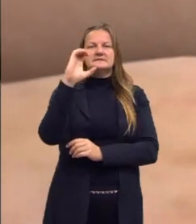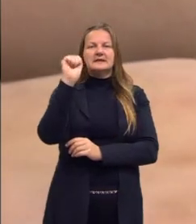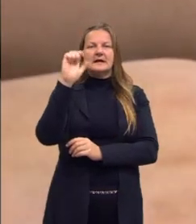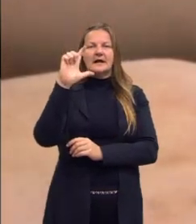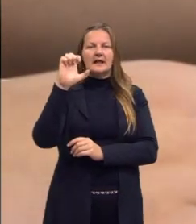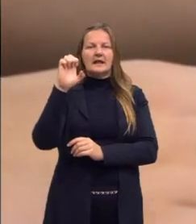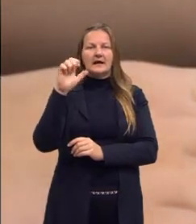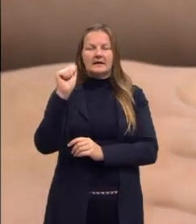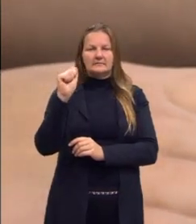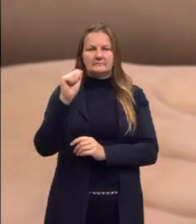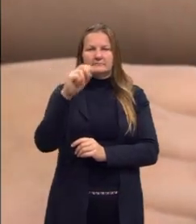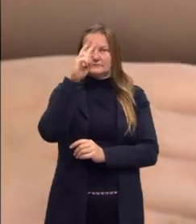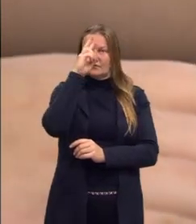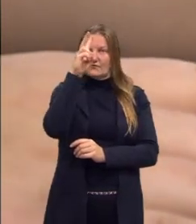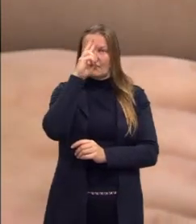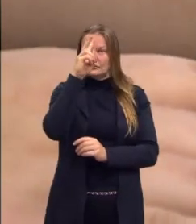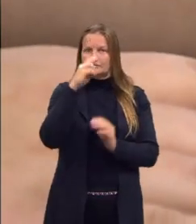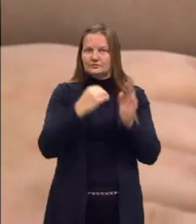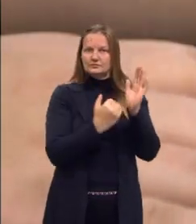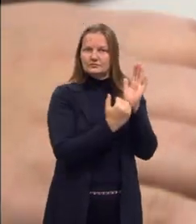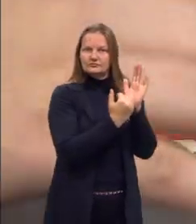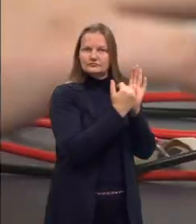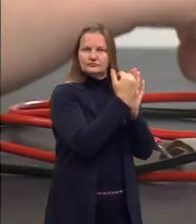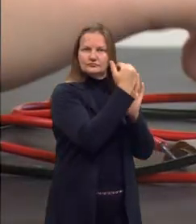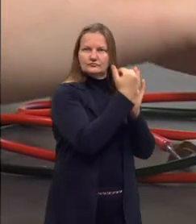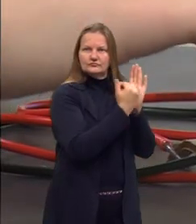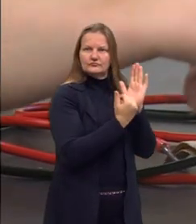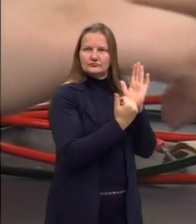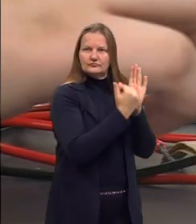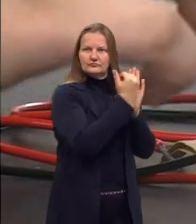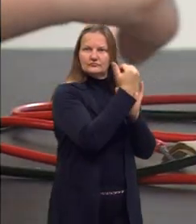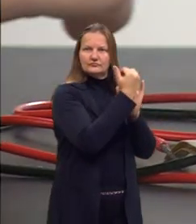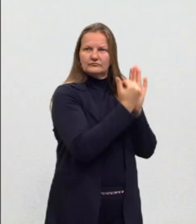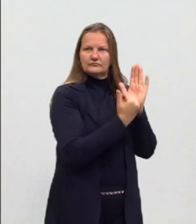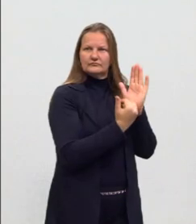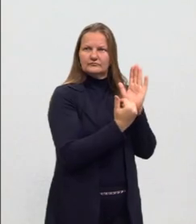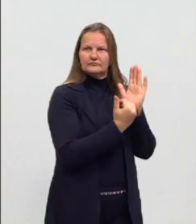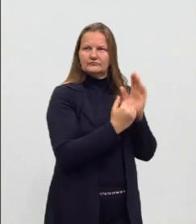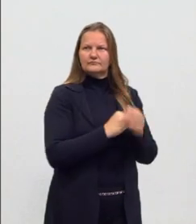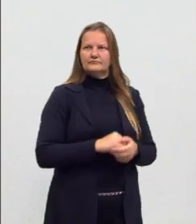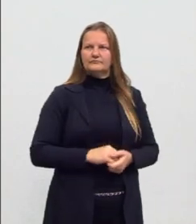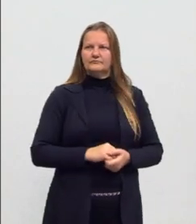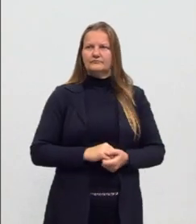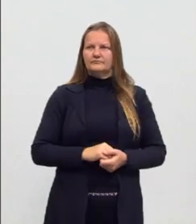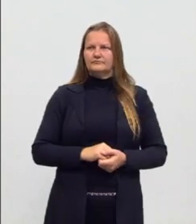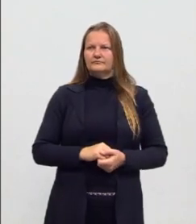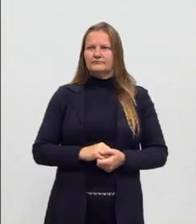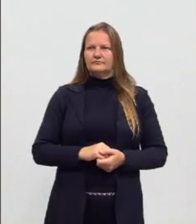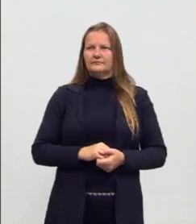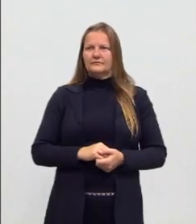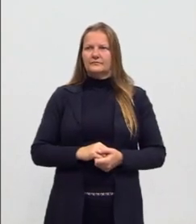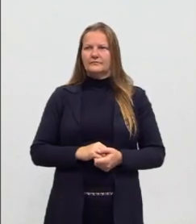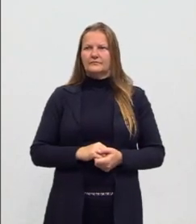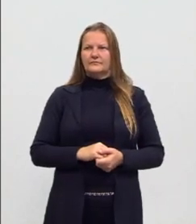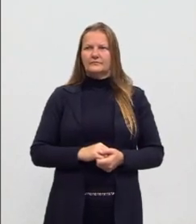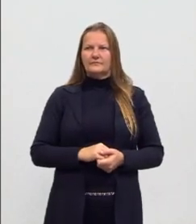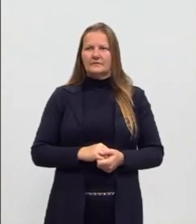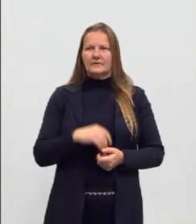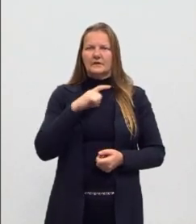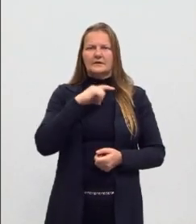atenção só para vocês verem como que acontece essa medida tá então aqui eu trouxe né é pequeno os